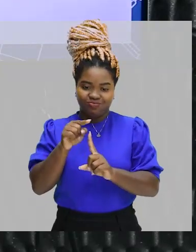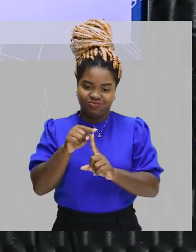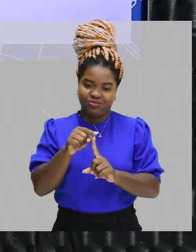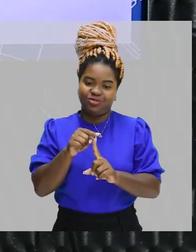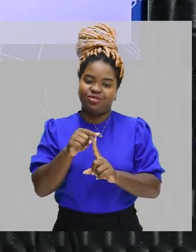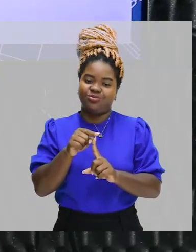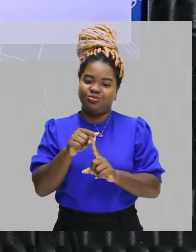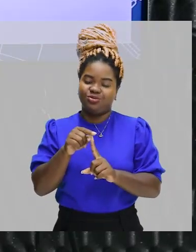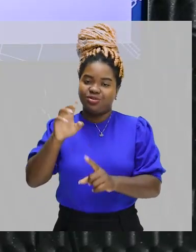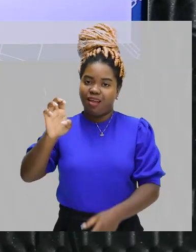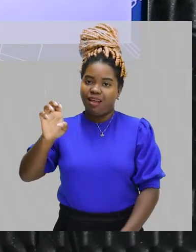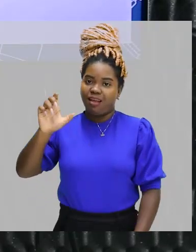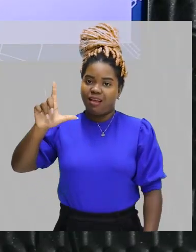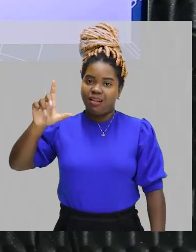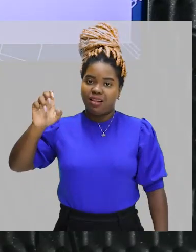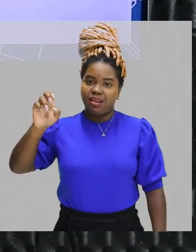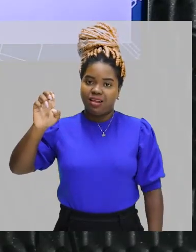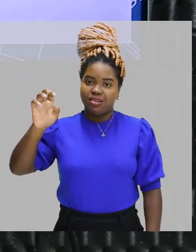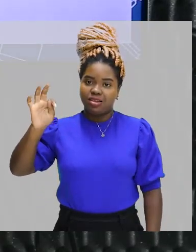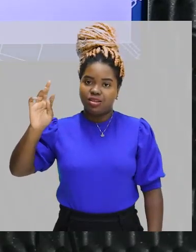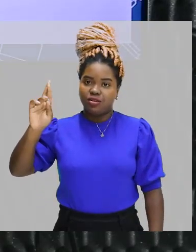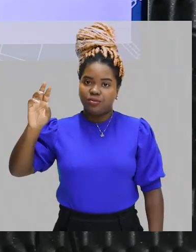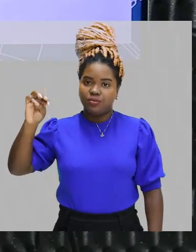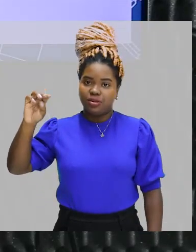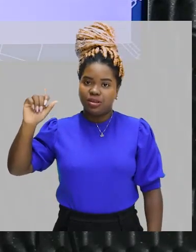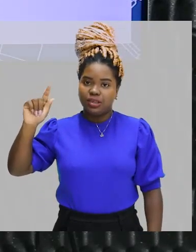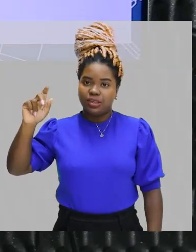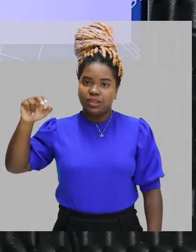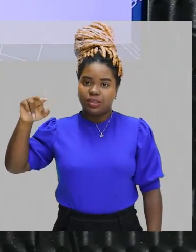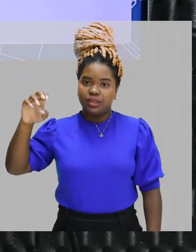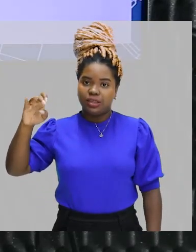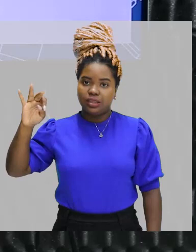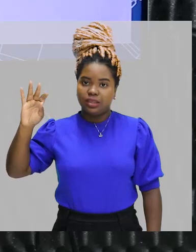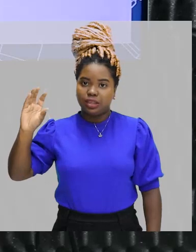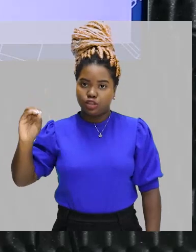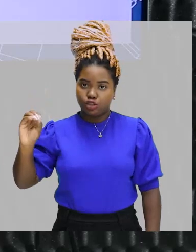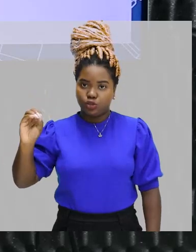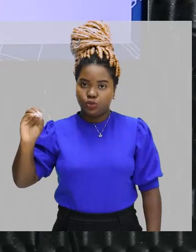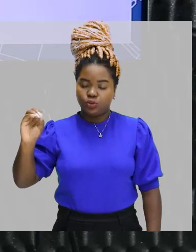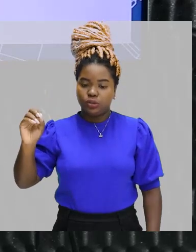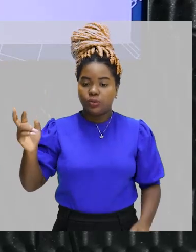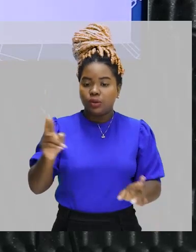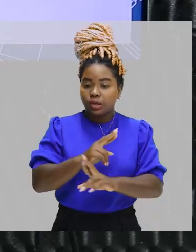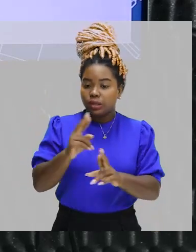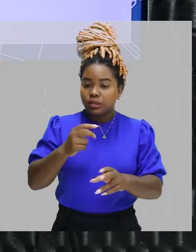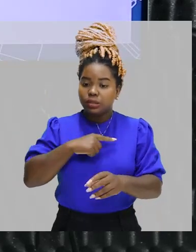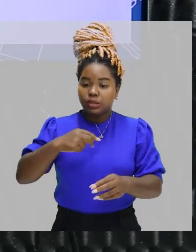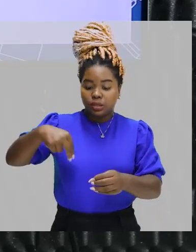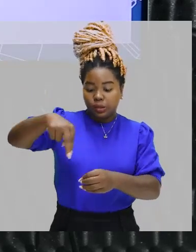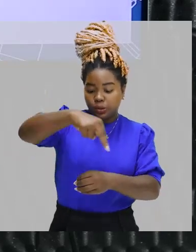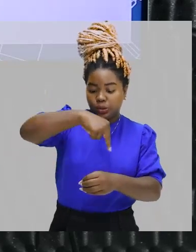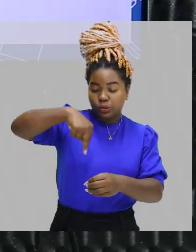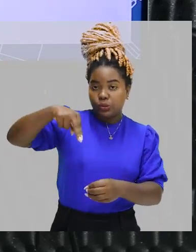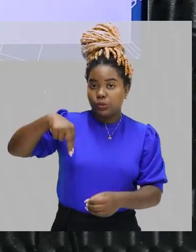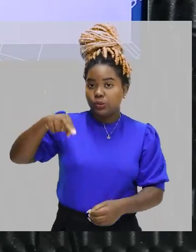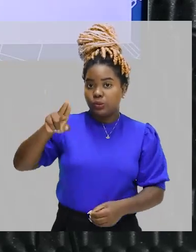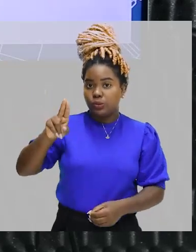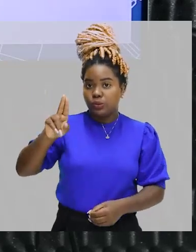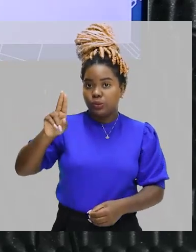eletromagnética. Vamos lembrar disso, tá ok? A relação que acontece ali no núcleo do átomo, tá ok?